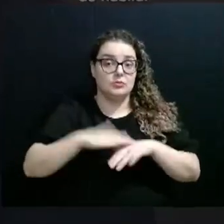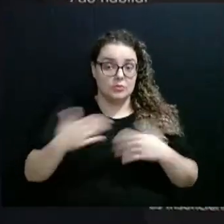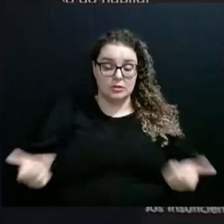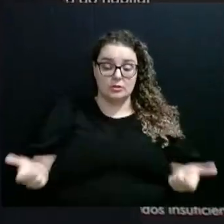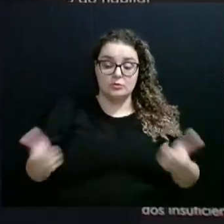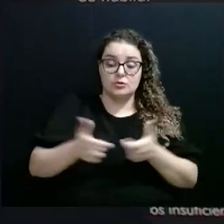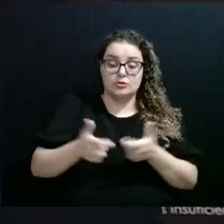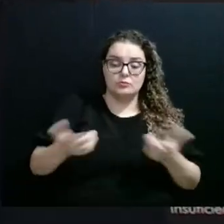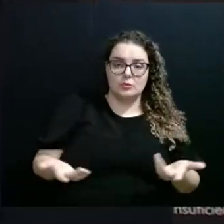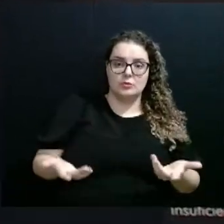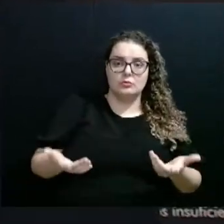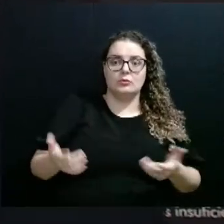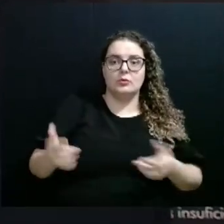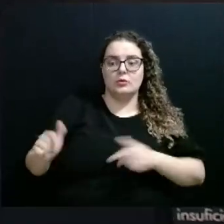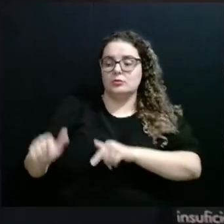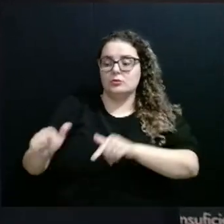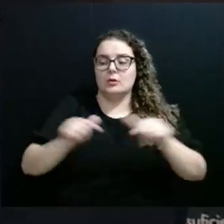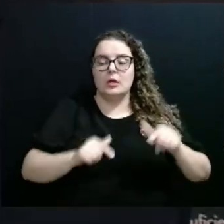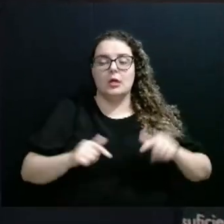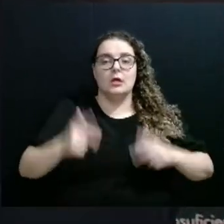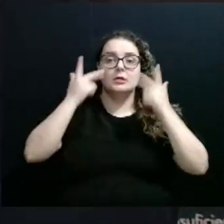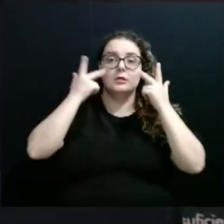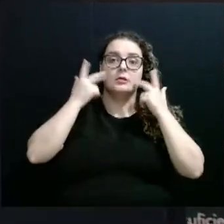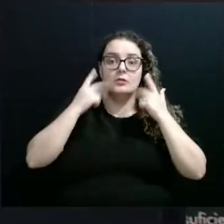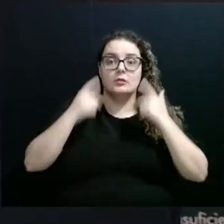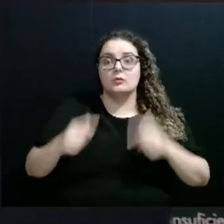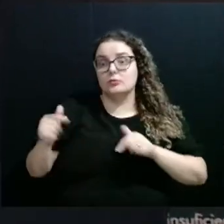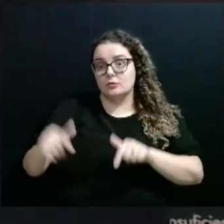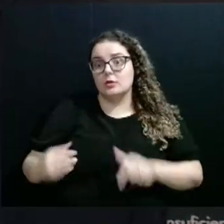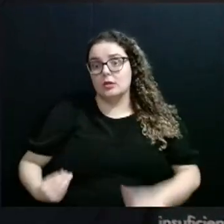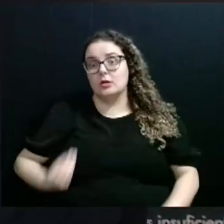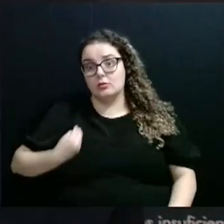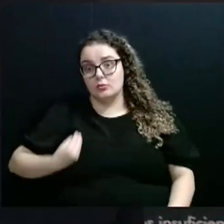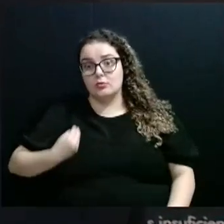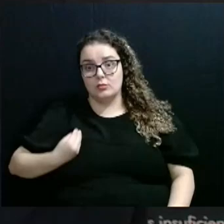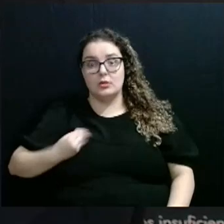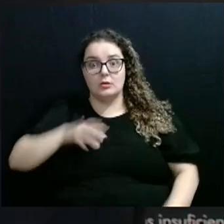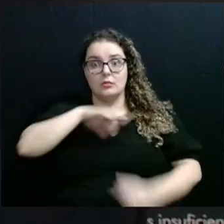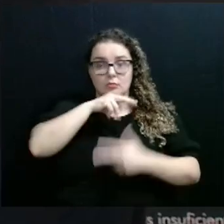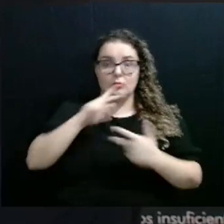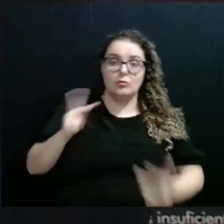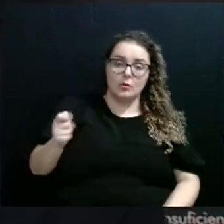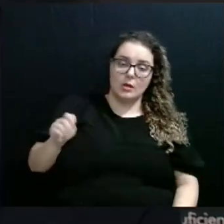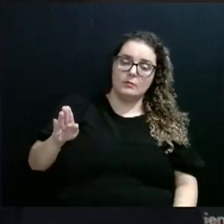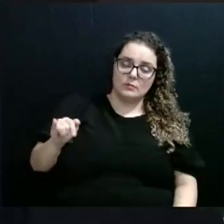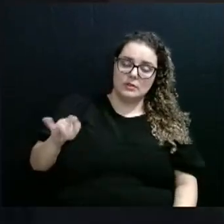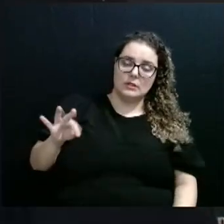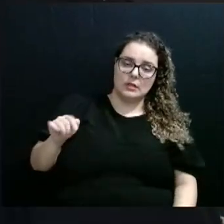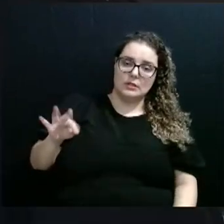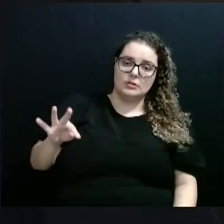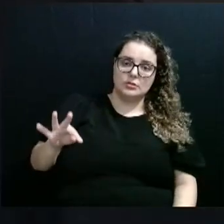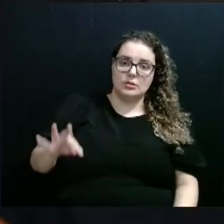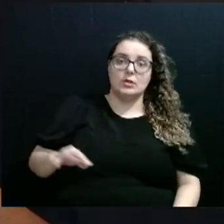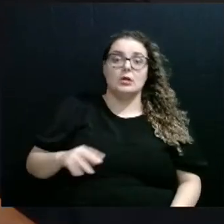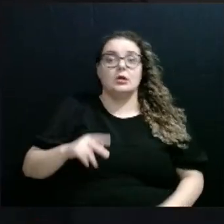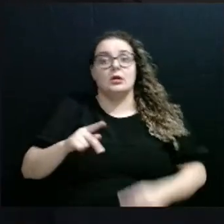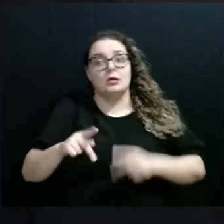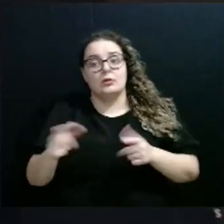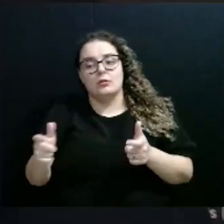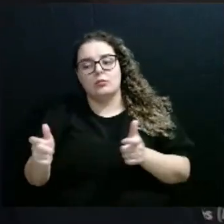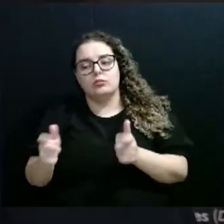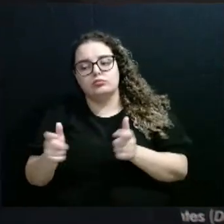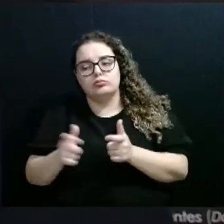ambientes naturais onde os animais vivem, né, que nós chamamos de habitats, né? E aí, conforme as populações vão ficando sem lugar para morar, então as